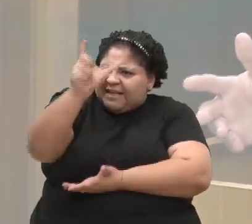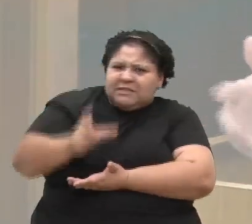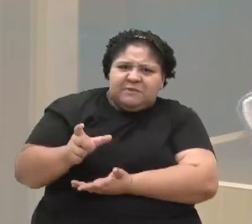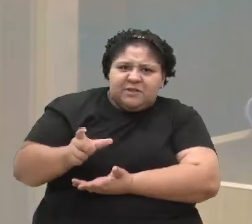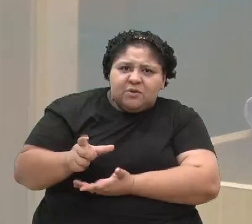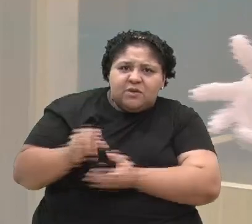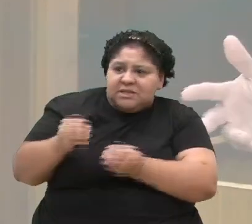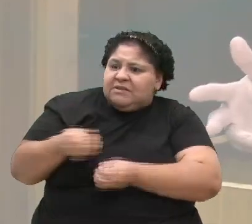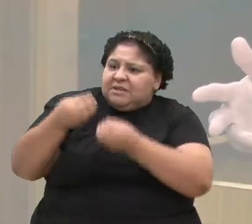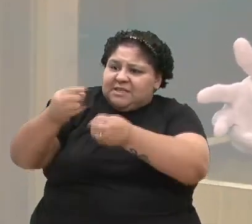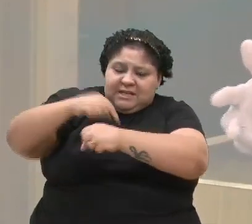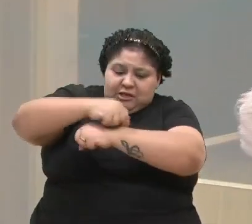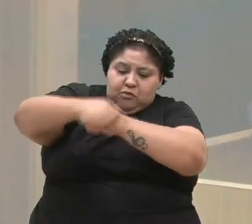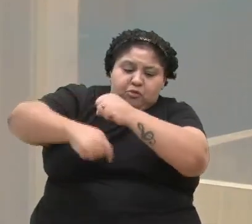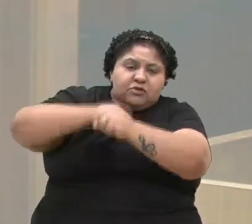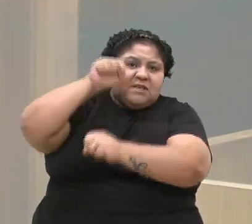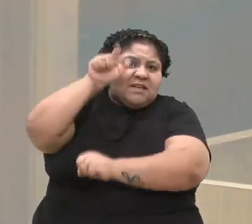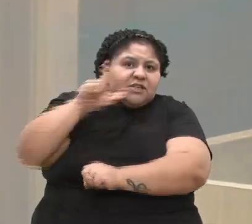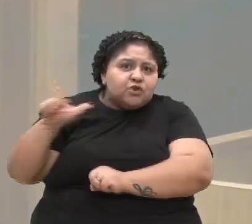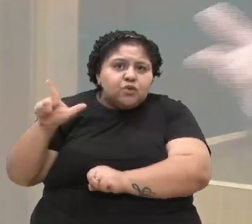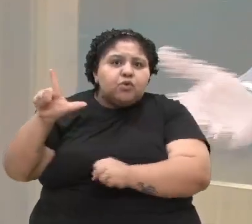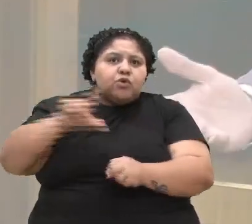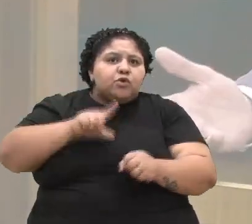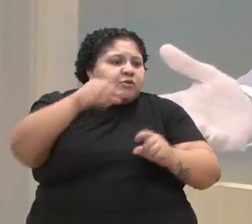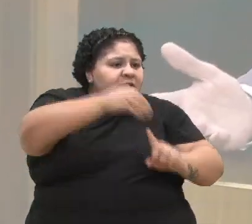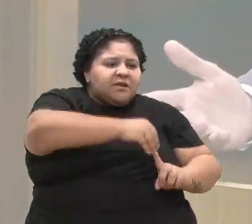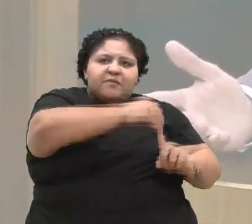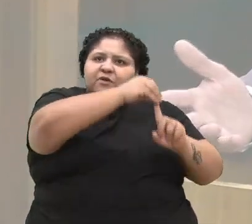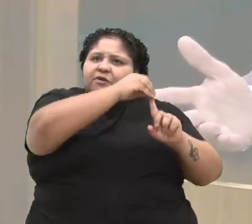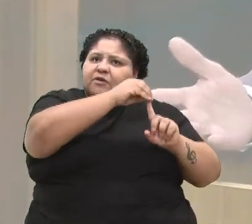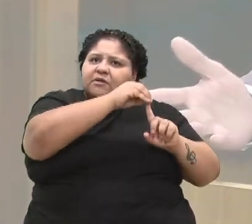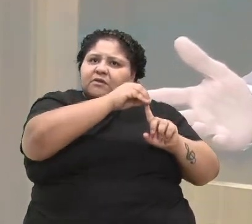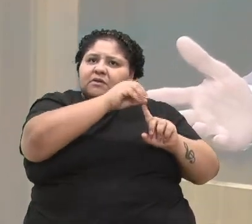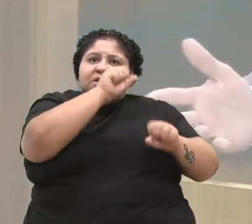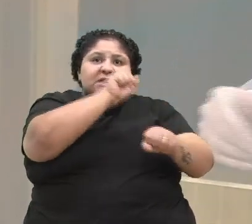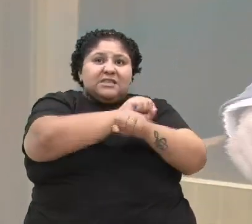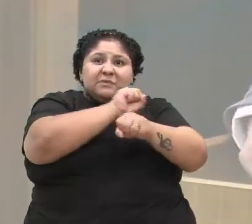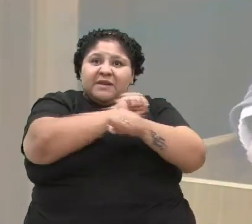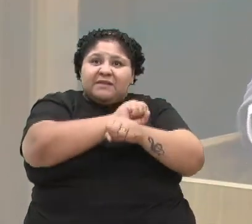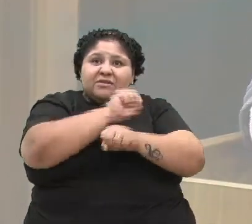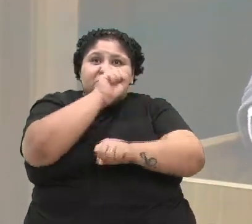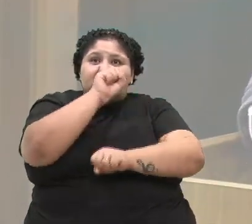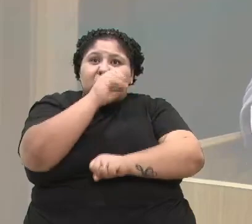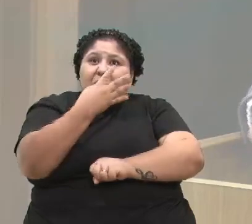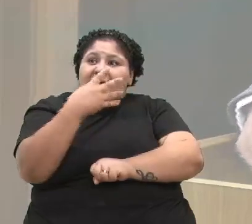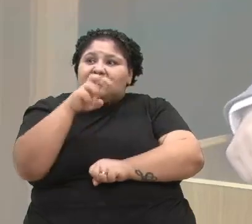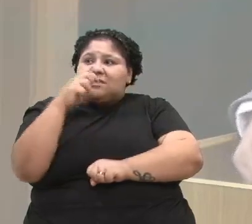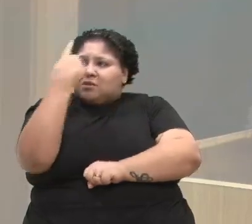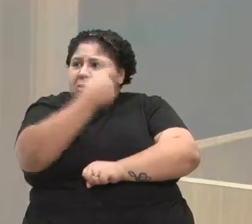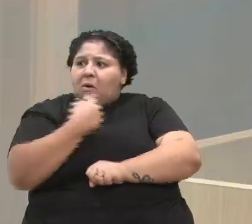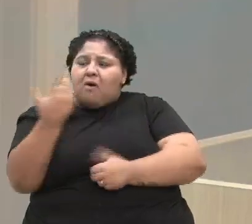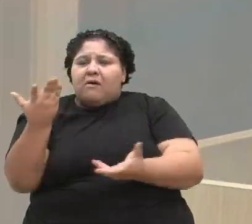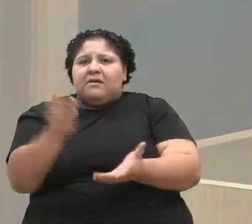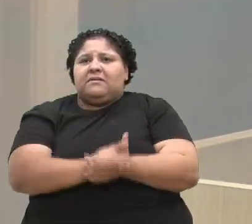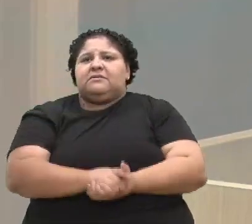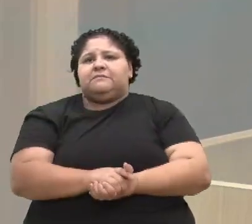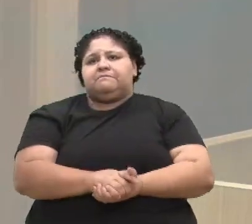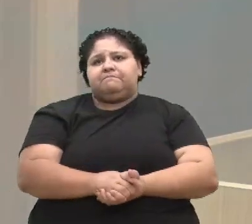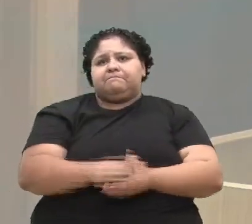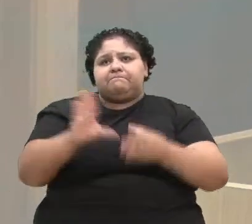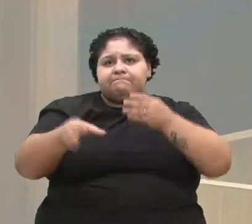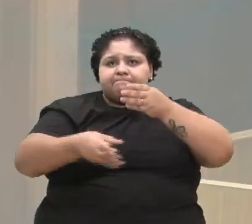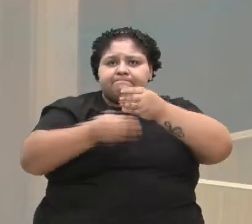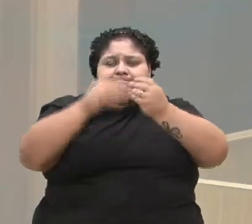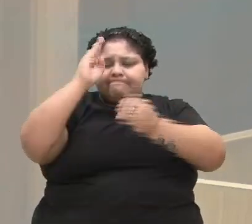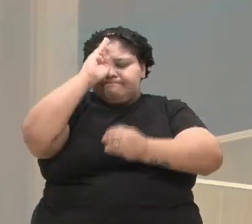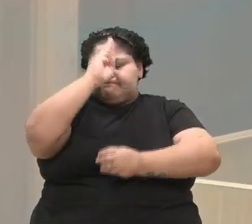mundo e não existe prioridade porque vocês estão jogando os atendimentos para 4, 5 horas. Está errado isso. Sua parte, vereador Bressan. Obrigado, vereador Schalco.